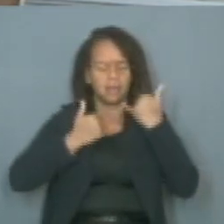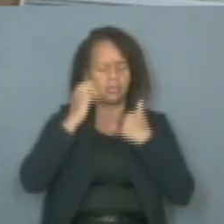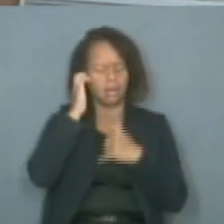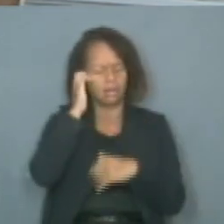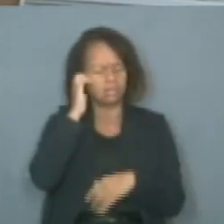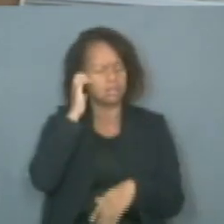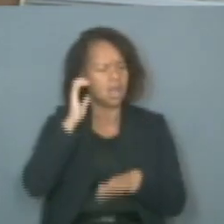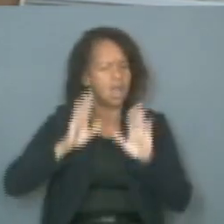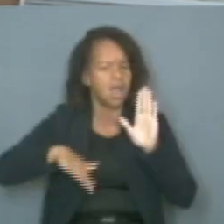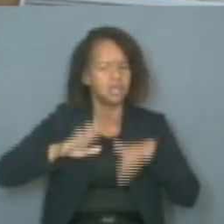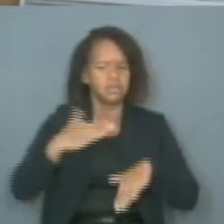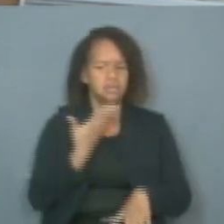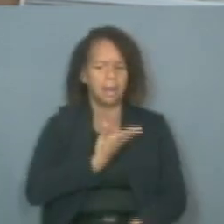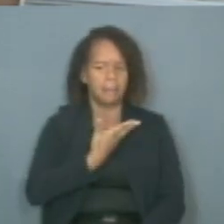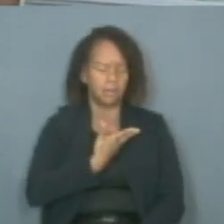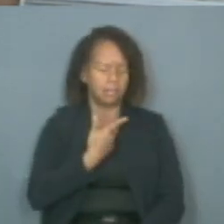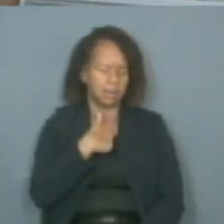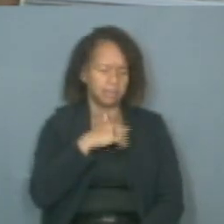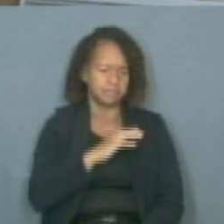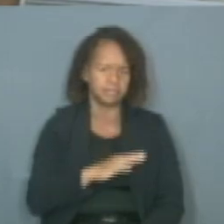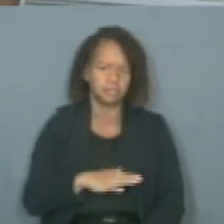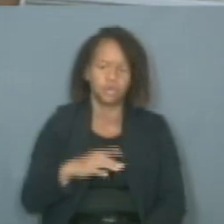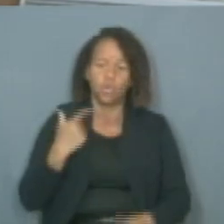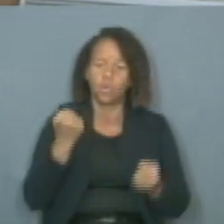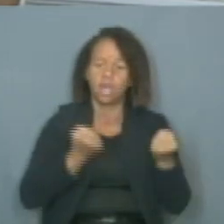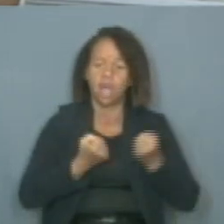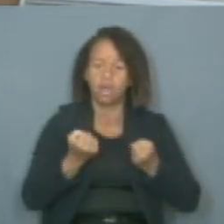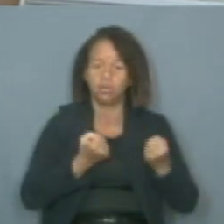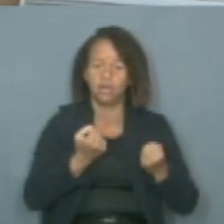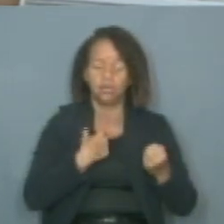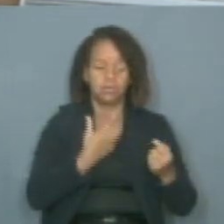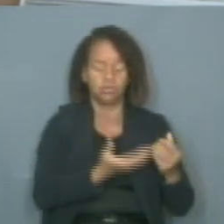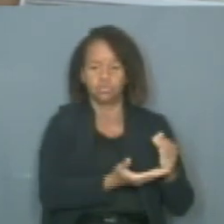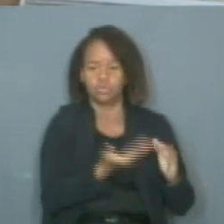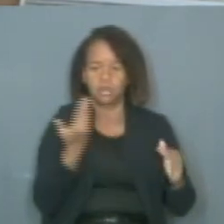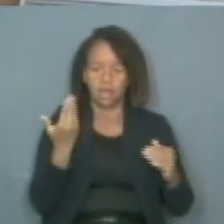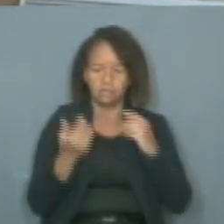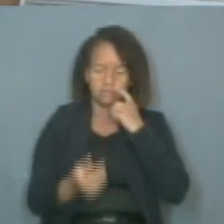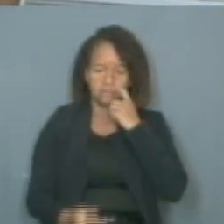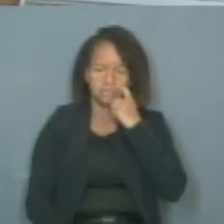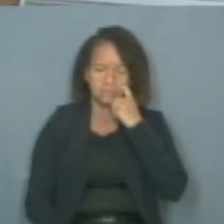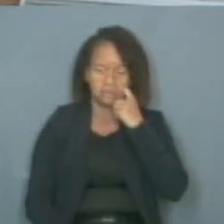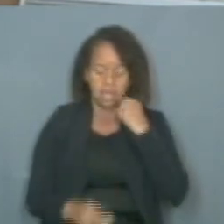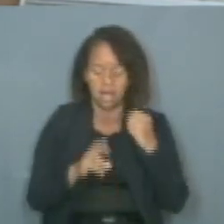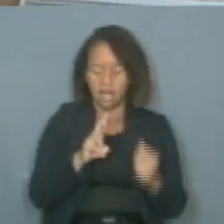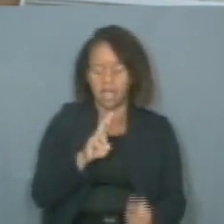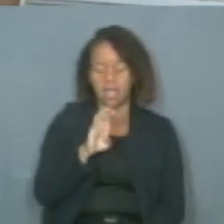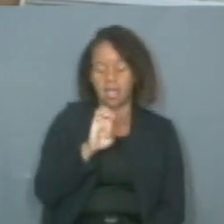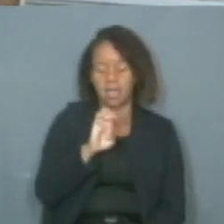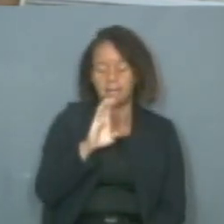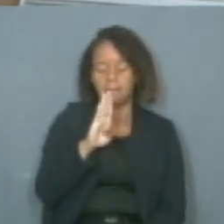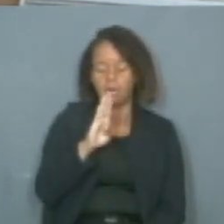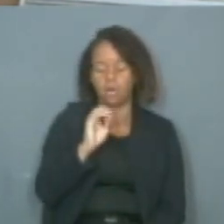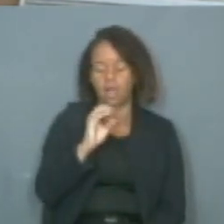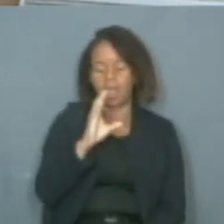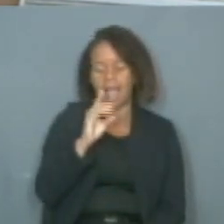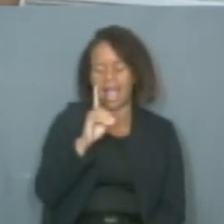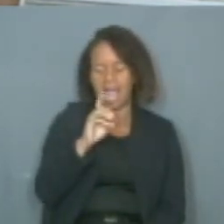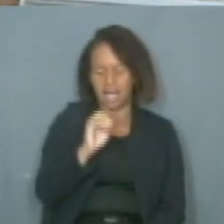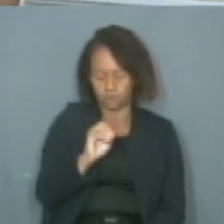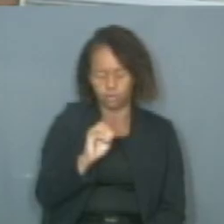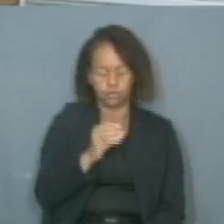das vezes, por exemplo, um amigo meu, o carro dele havia sido rebocado, ele constatou que o carro havia